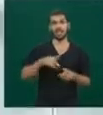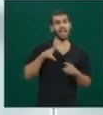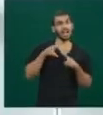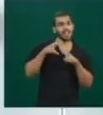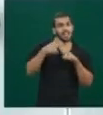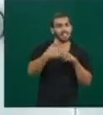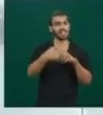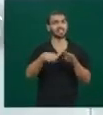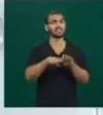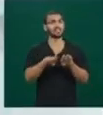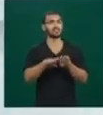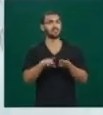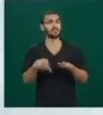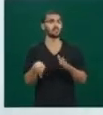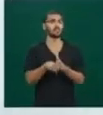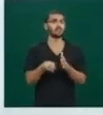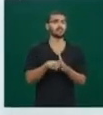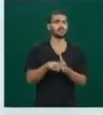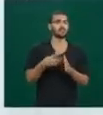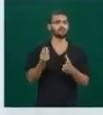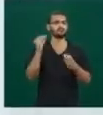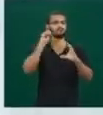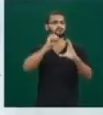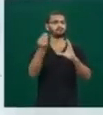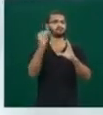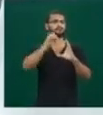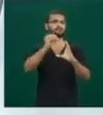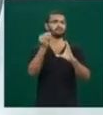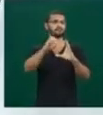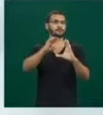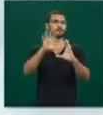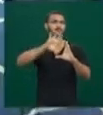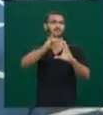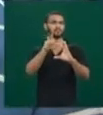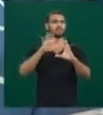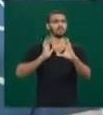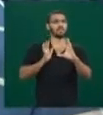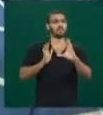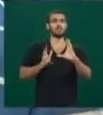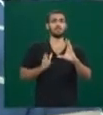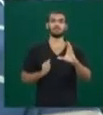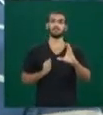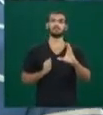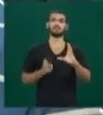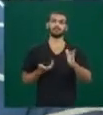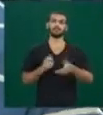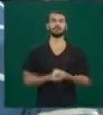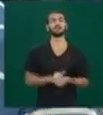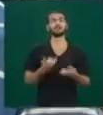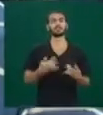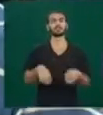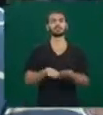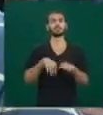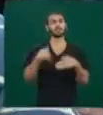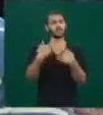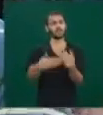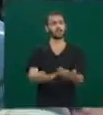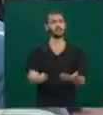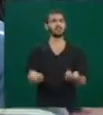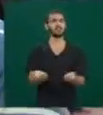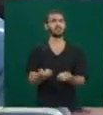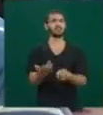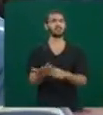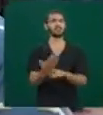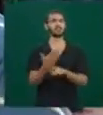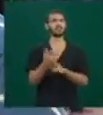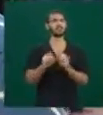superfície que suportam o processo de esterilização precisam passar na autoclave. Ele comenta ainda que todos esses processos fazem o